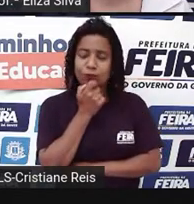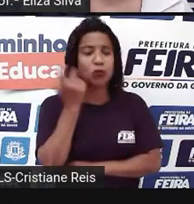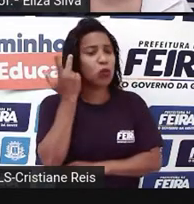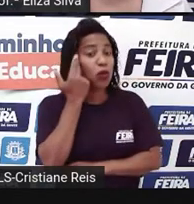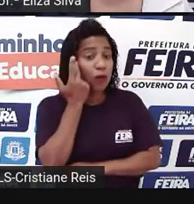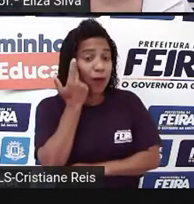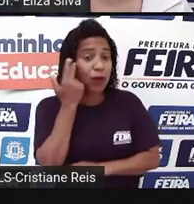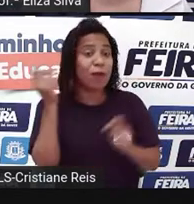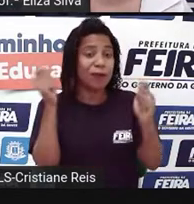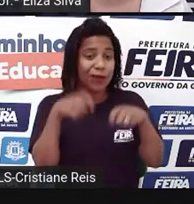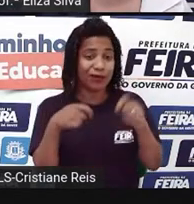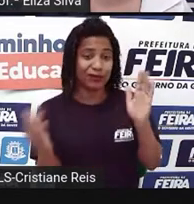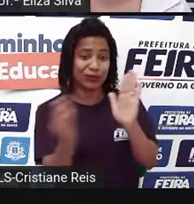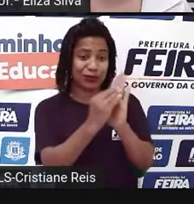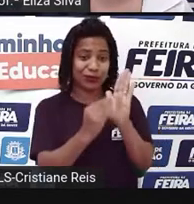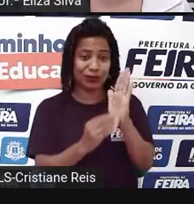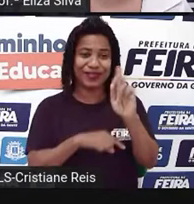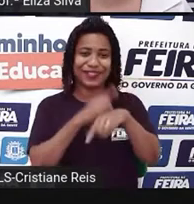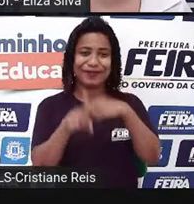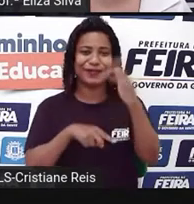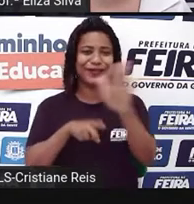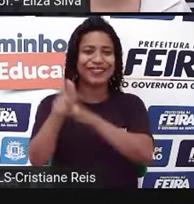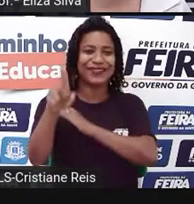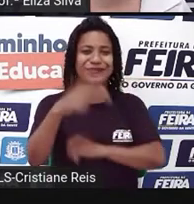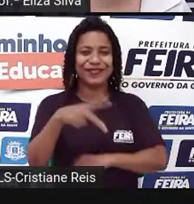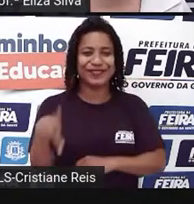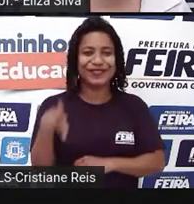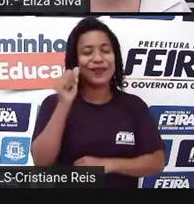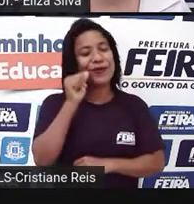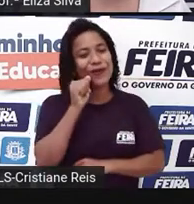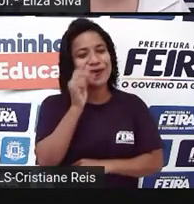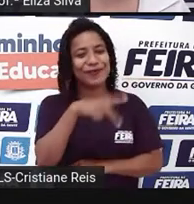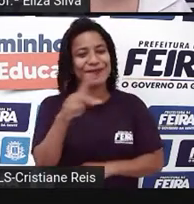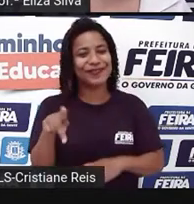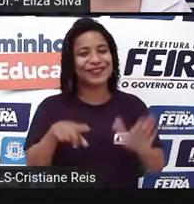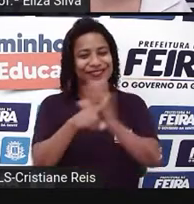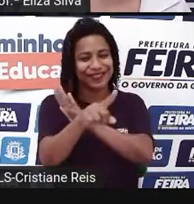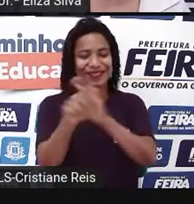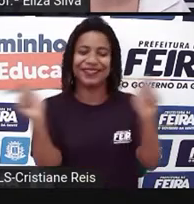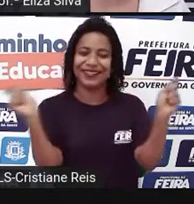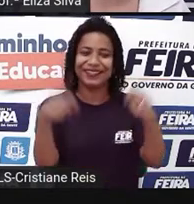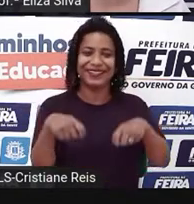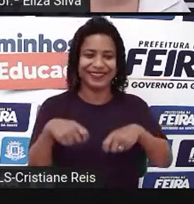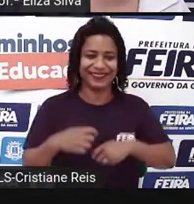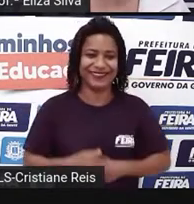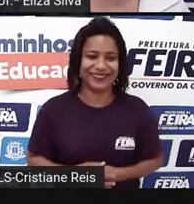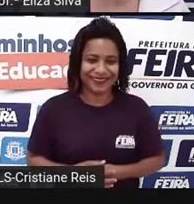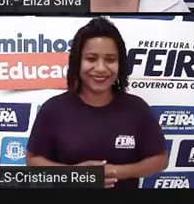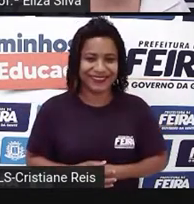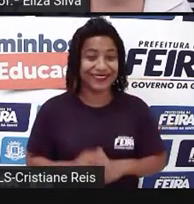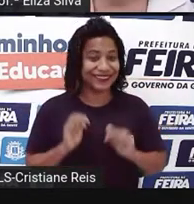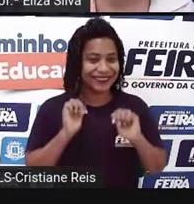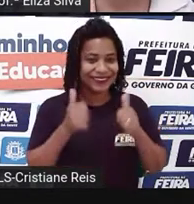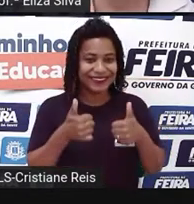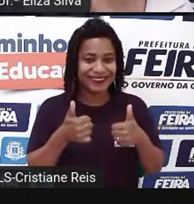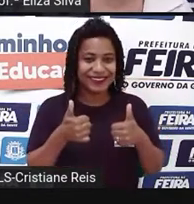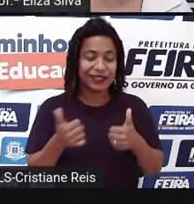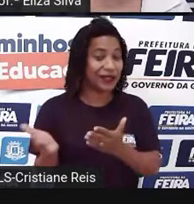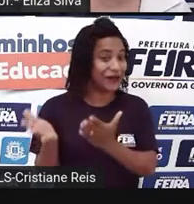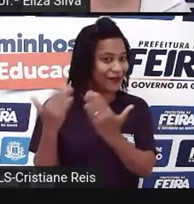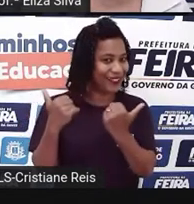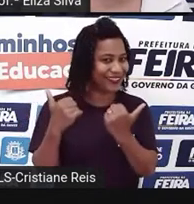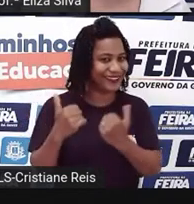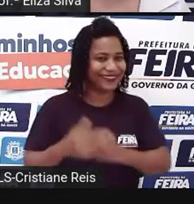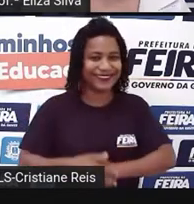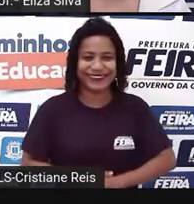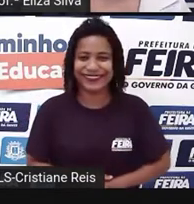anotá-las e tirá-las na primeira oportunidade com o seu professor ou sua professora de inglês. Ok? Let's go!